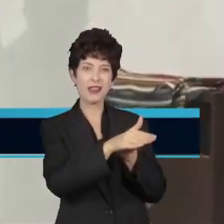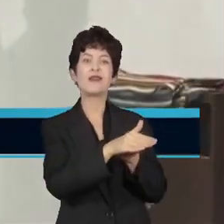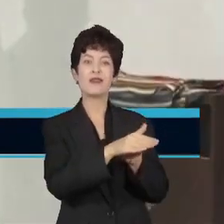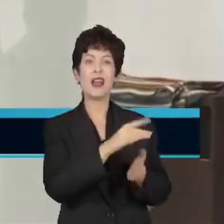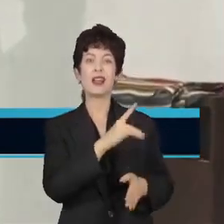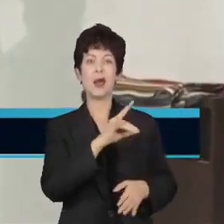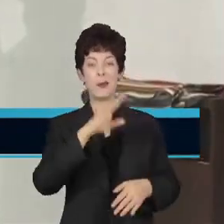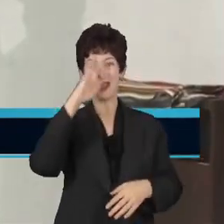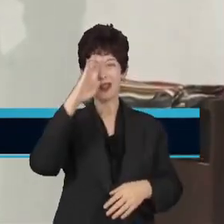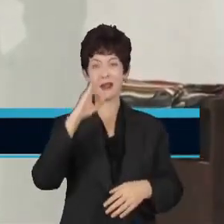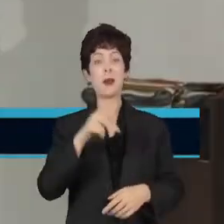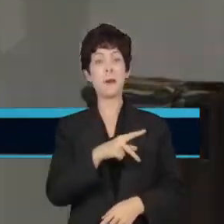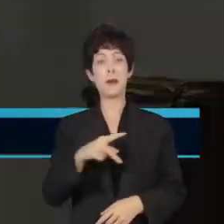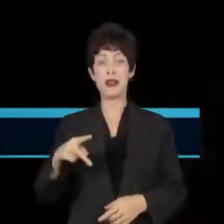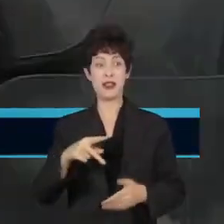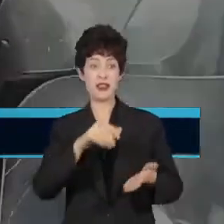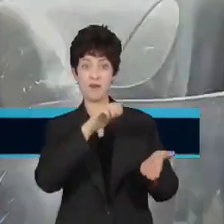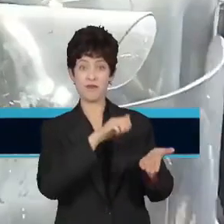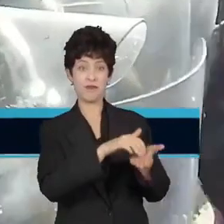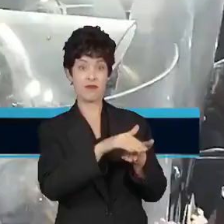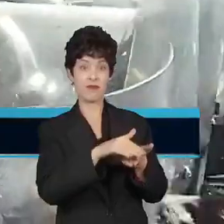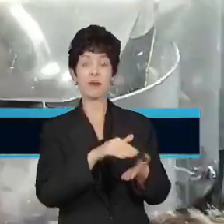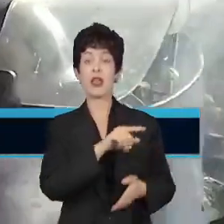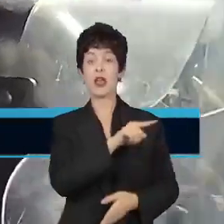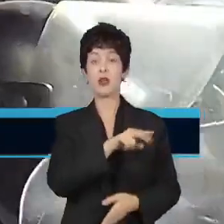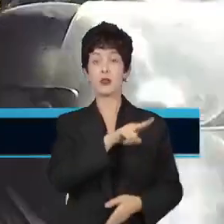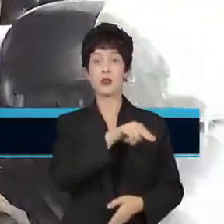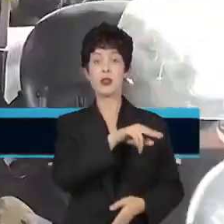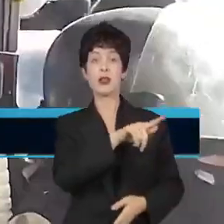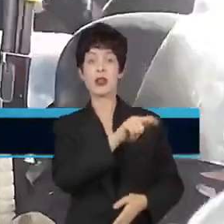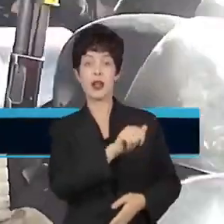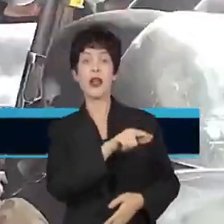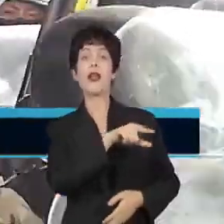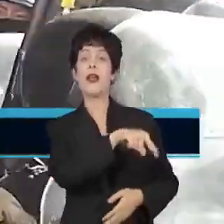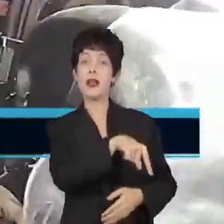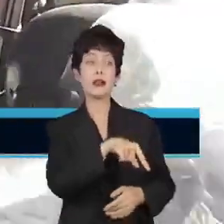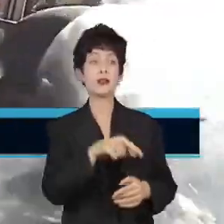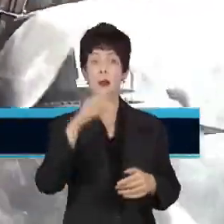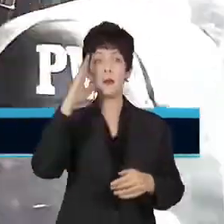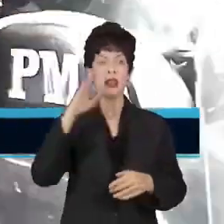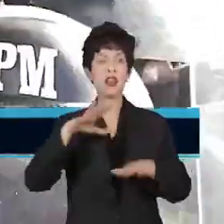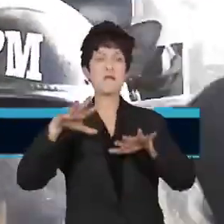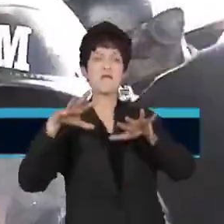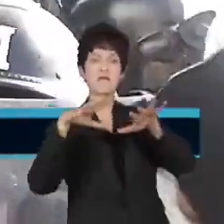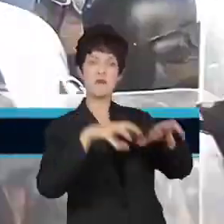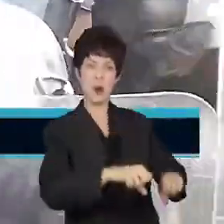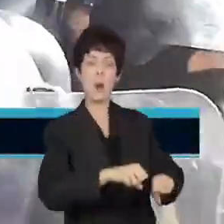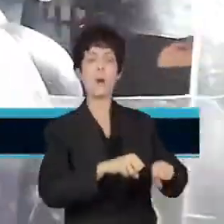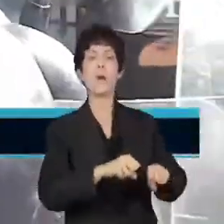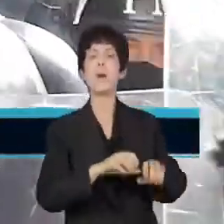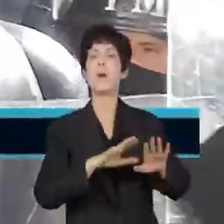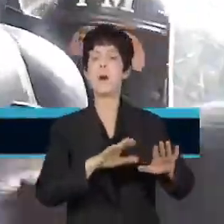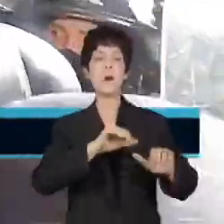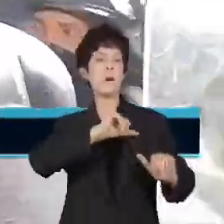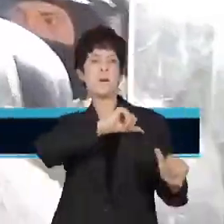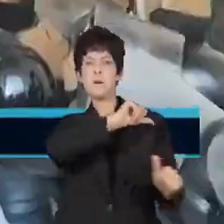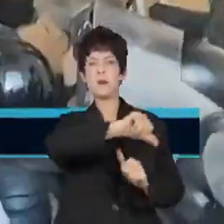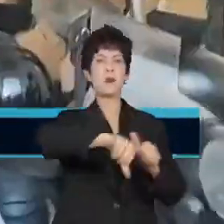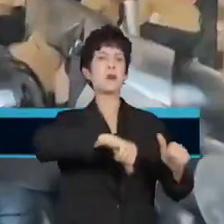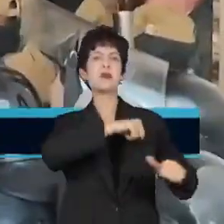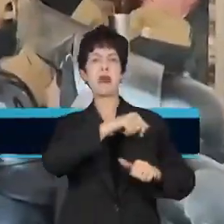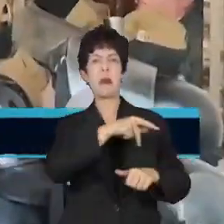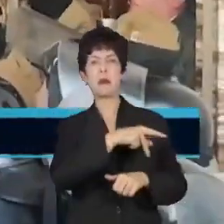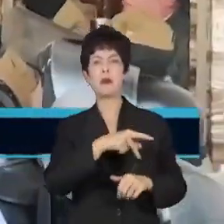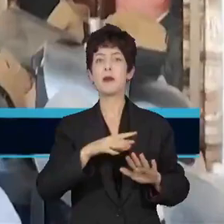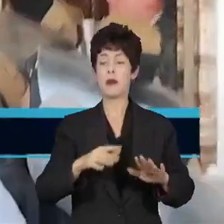Bolívia pelo presidente da República. Zúñiga garantiu que os militares iriam tomar a casa presidencial para mudar o gabinete.